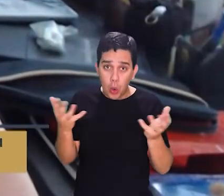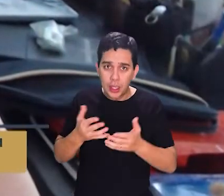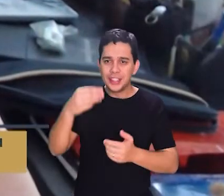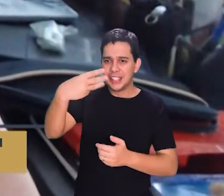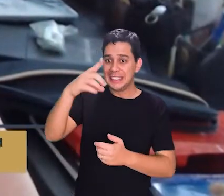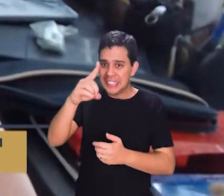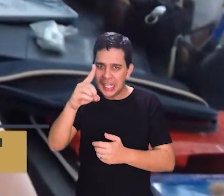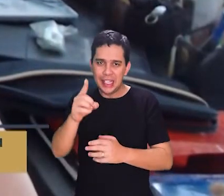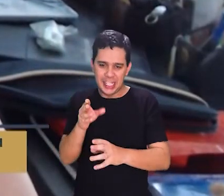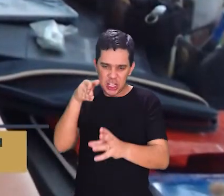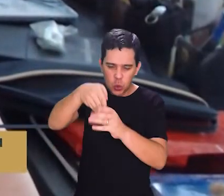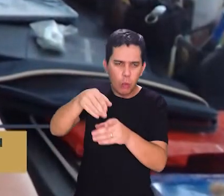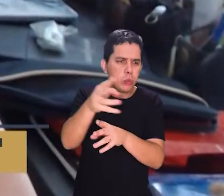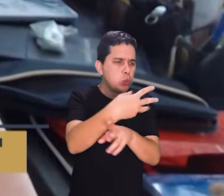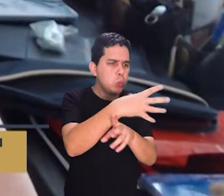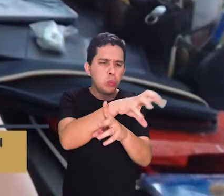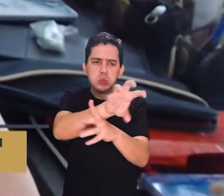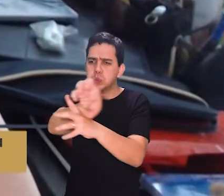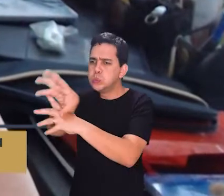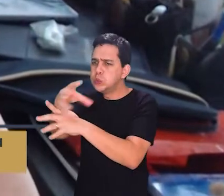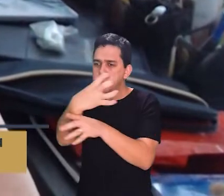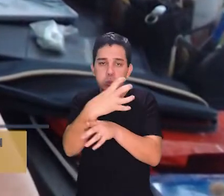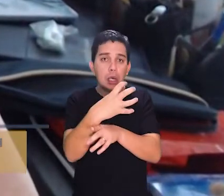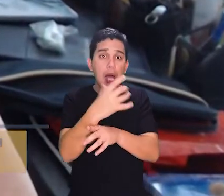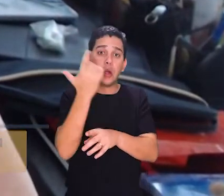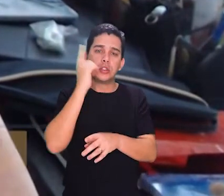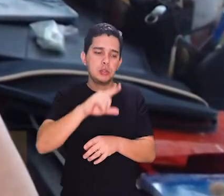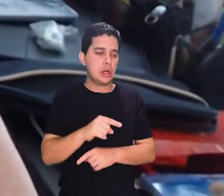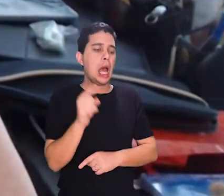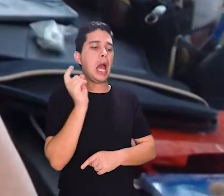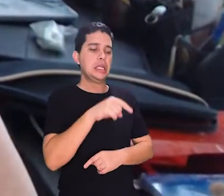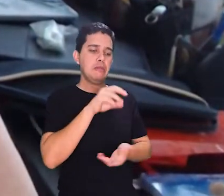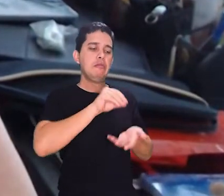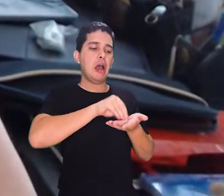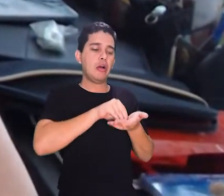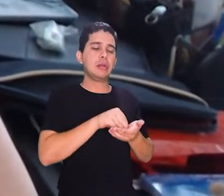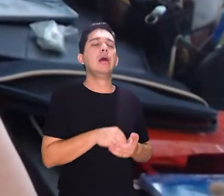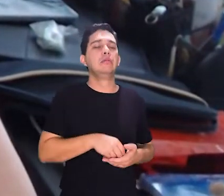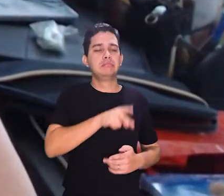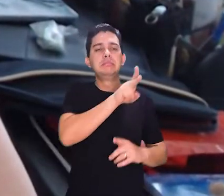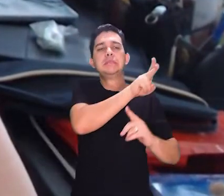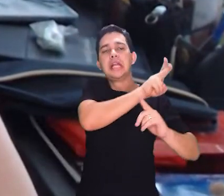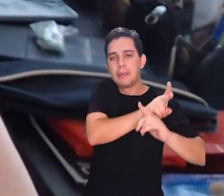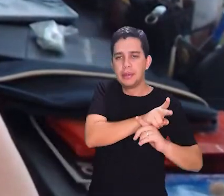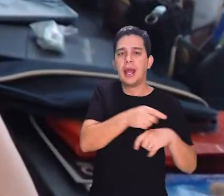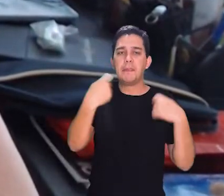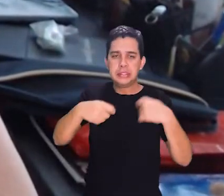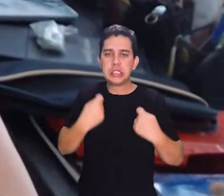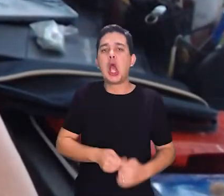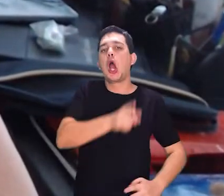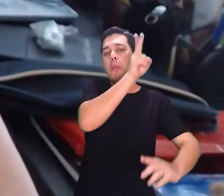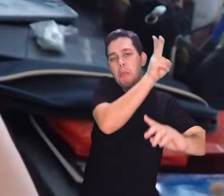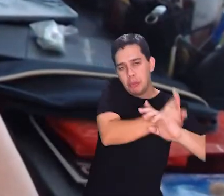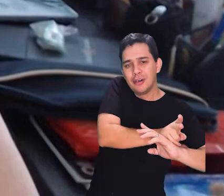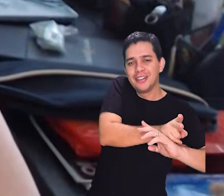nós estamos fazendo um estudo do sistema de CFTV que tem na unidade, levantando onde você tem